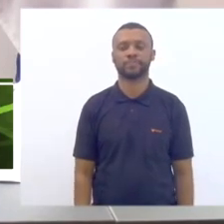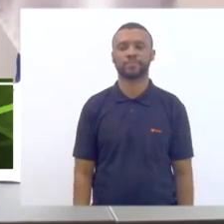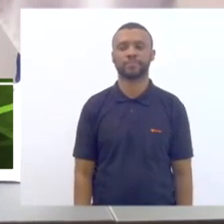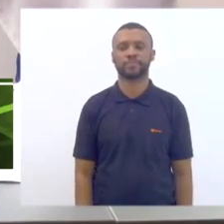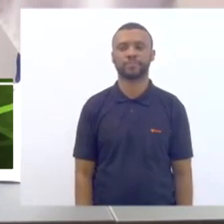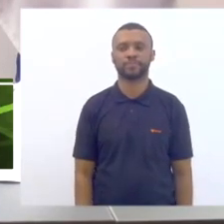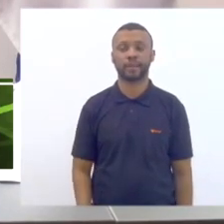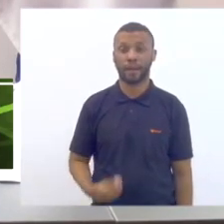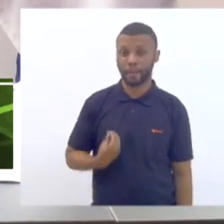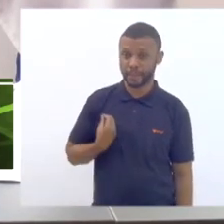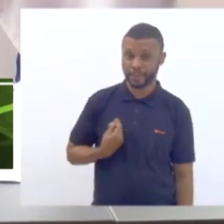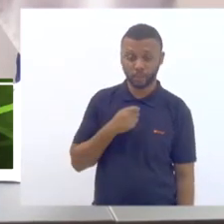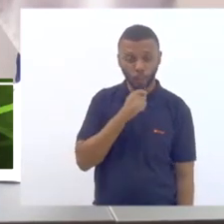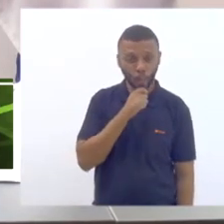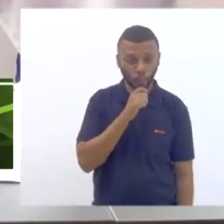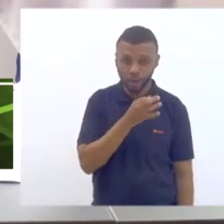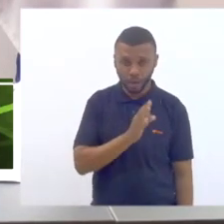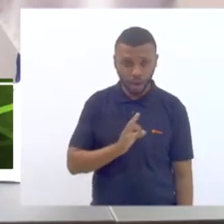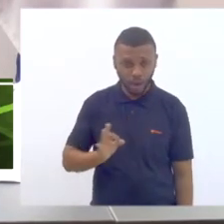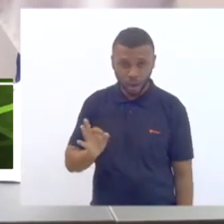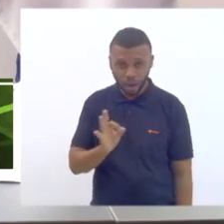Não está presente.